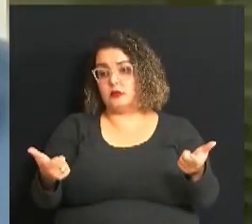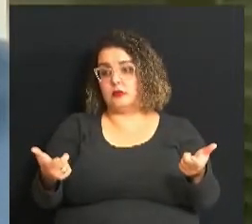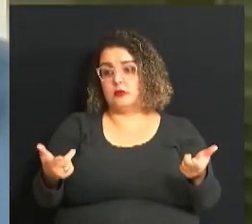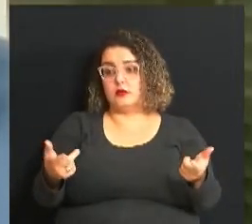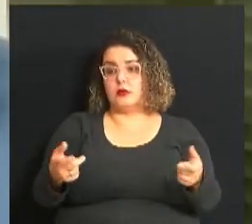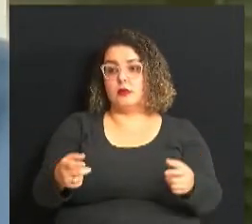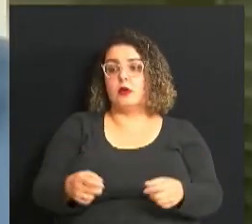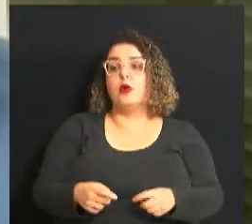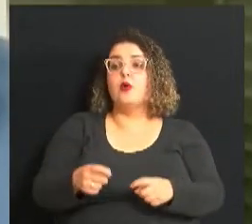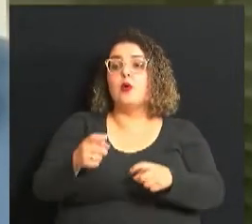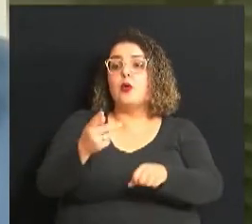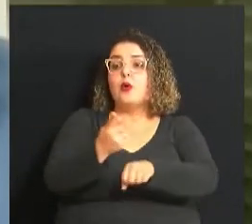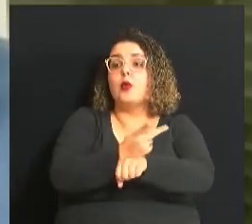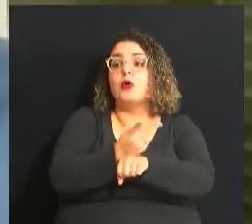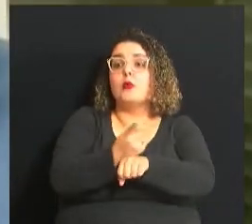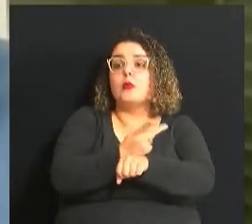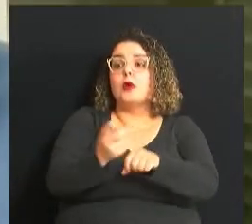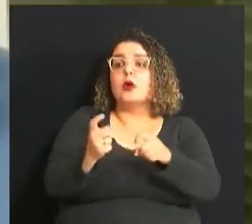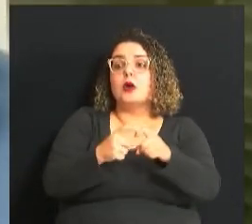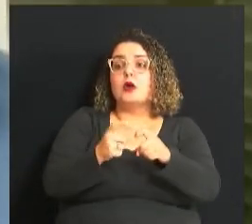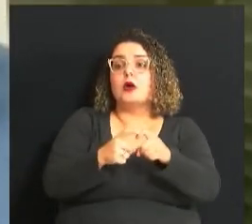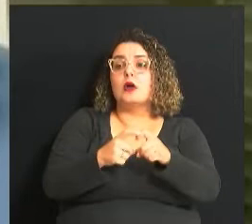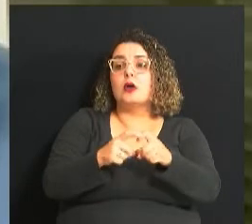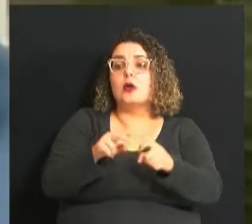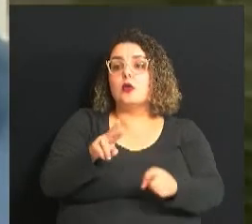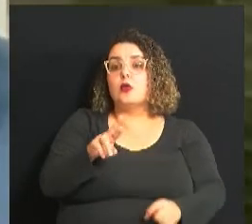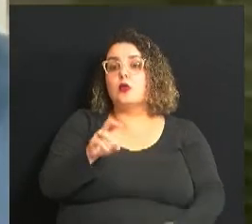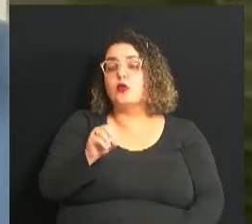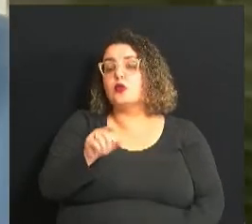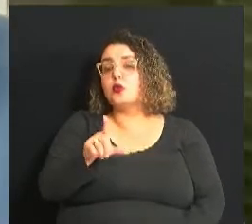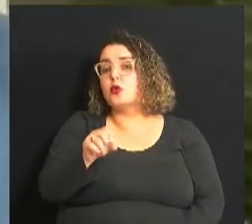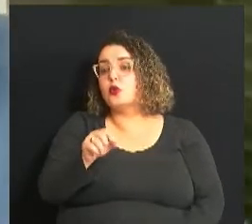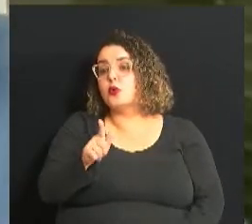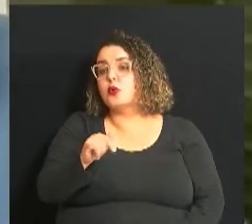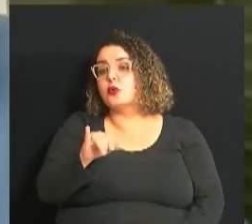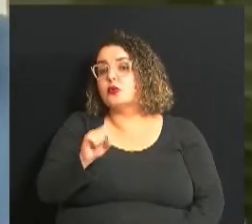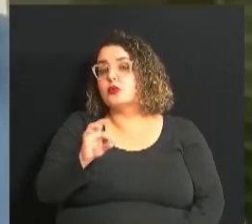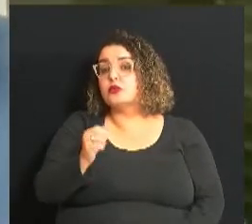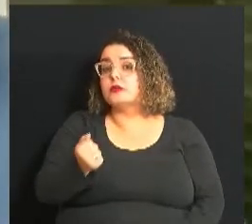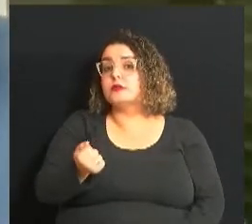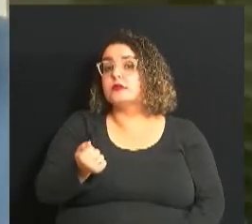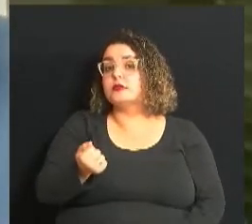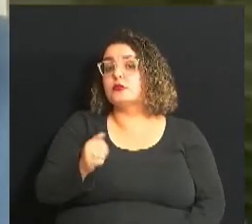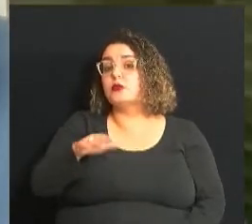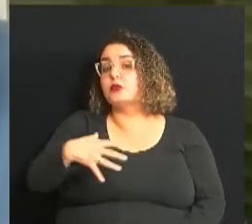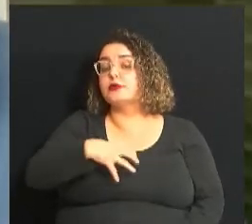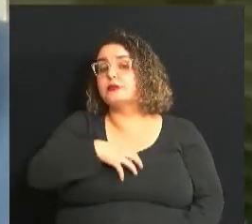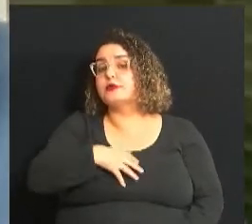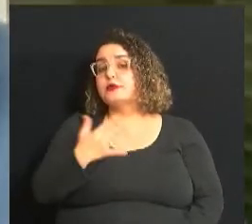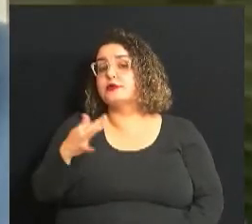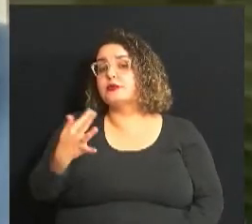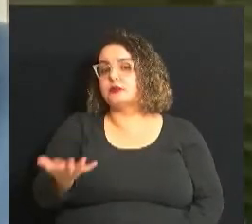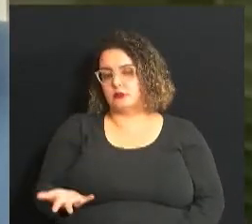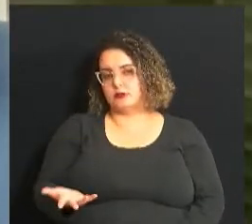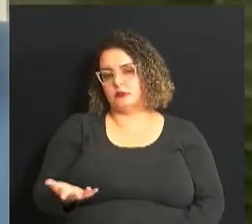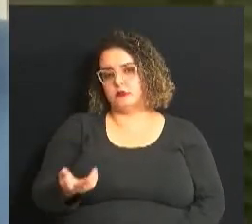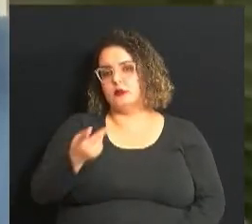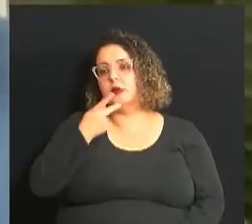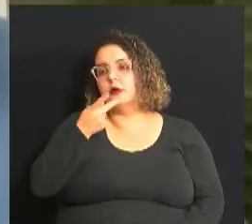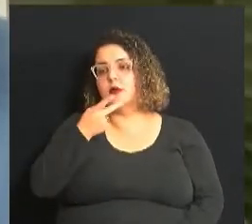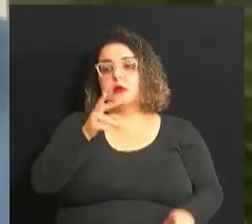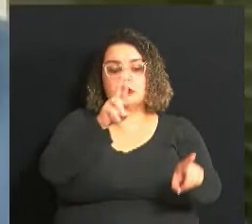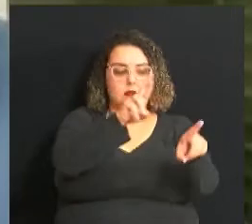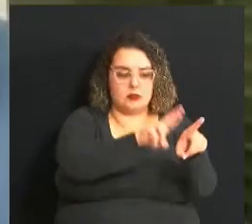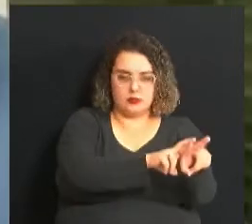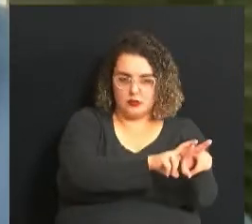seu urologista só quando tiver sintomas. Bom, eu estou falando desde o começo, se você procurar com sintomas,